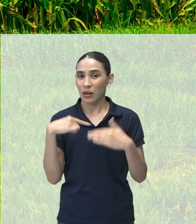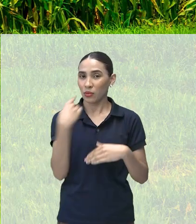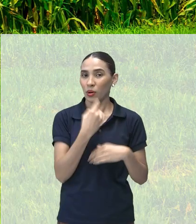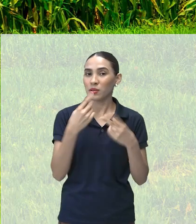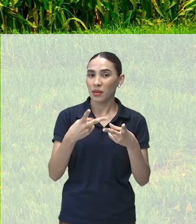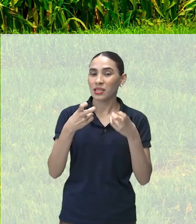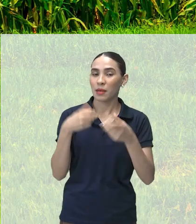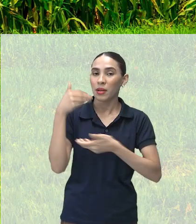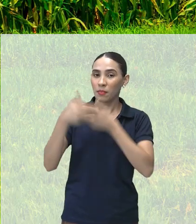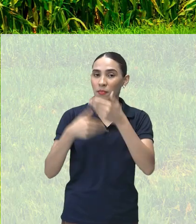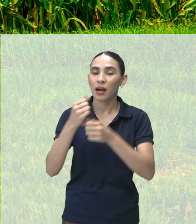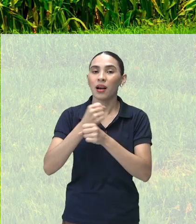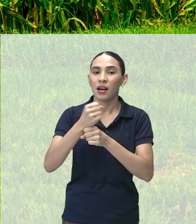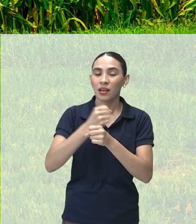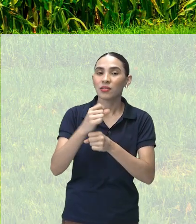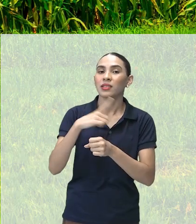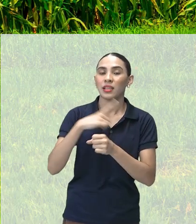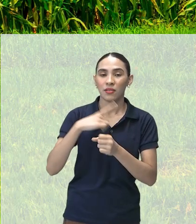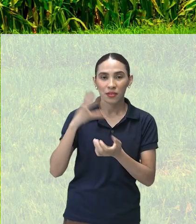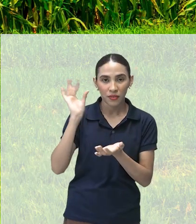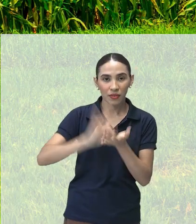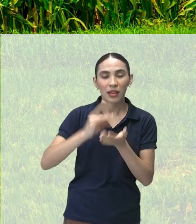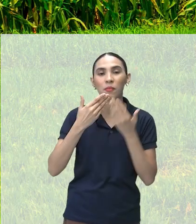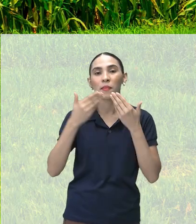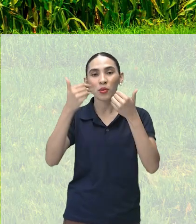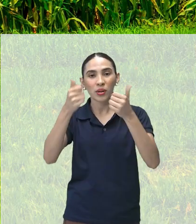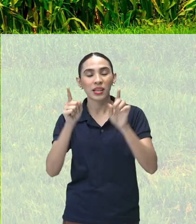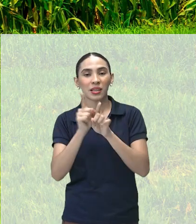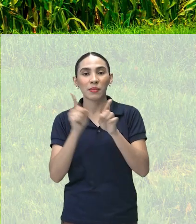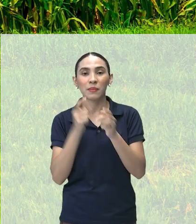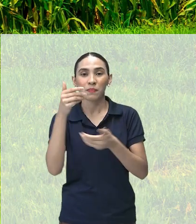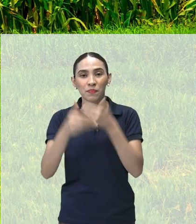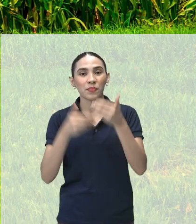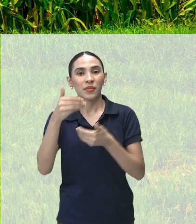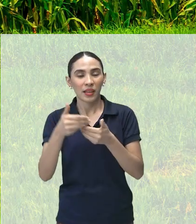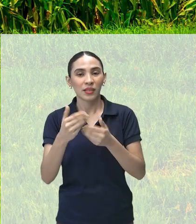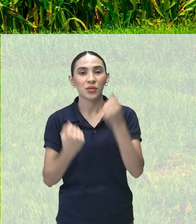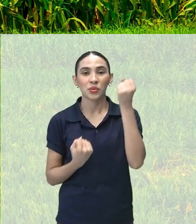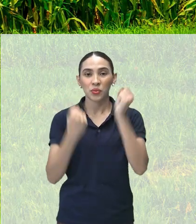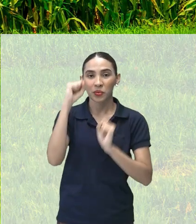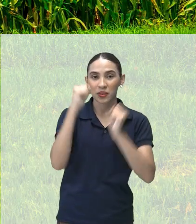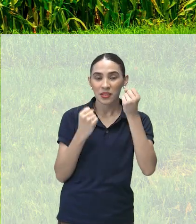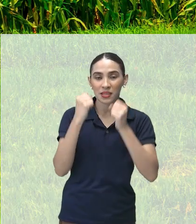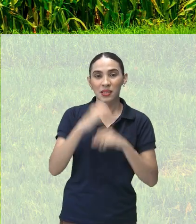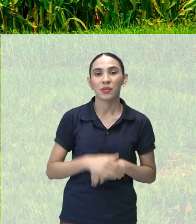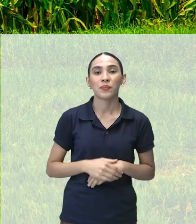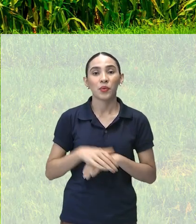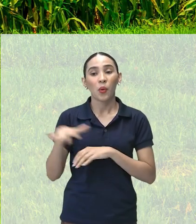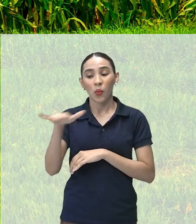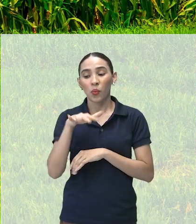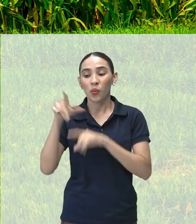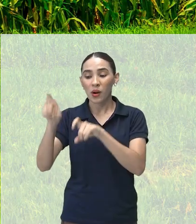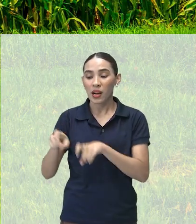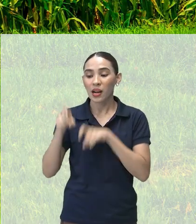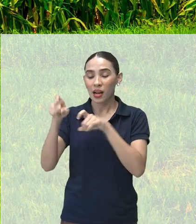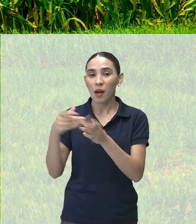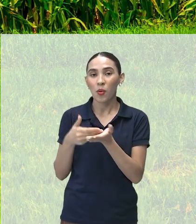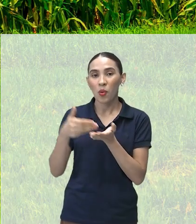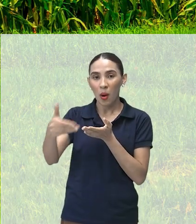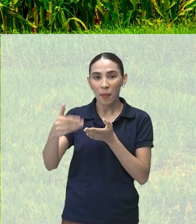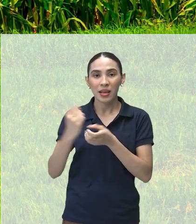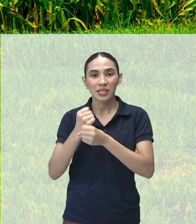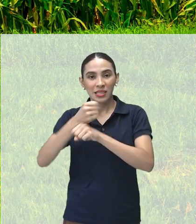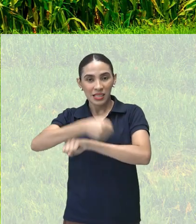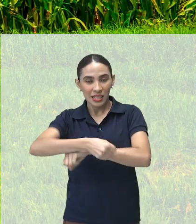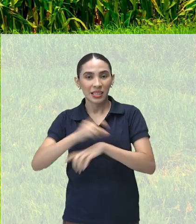com o passar dos anos foi ocorrendo melhorias no processo de industrialização. O campo, ele começa a